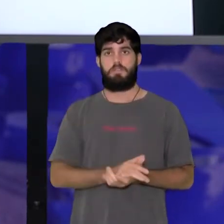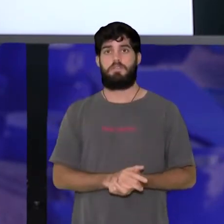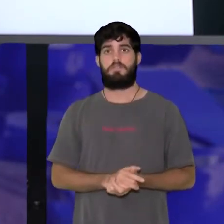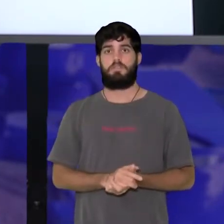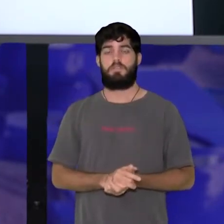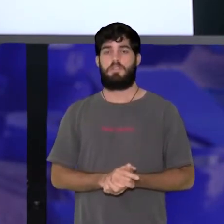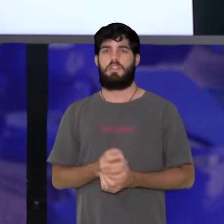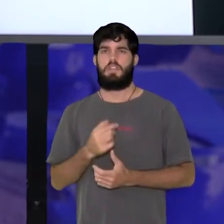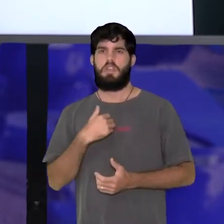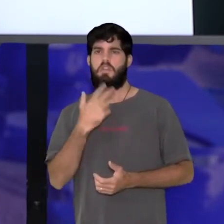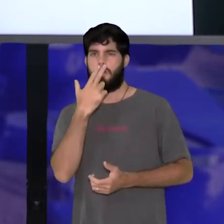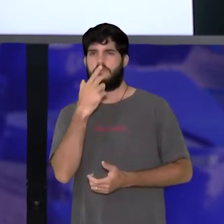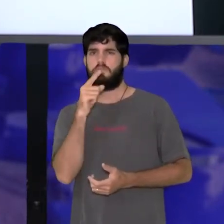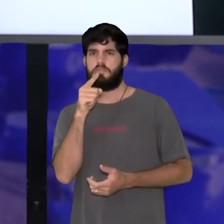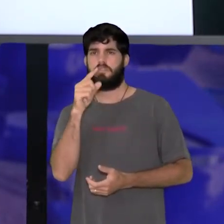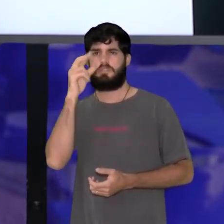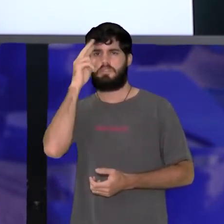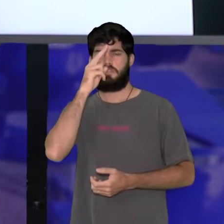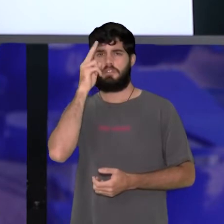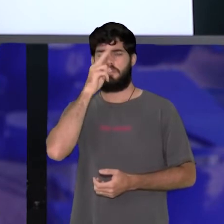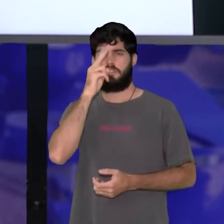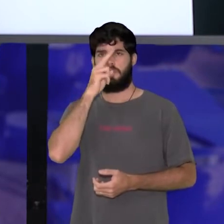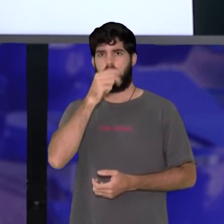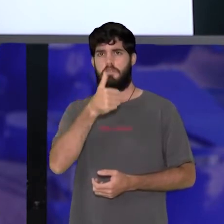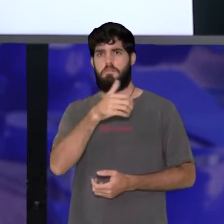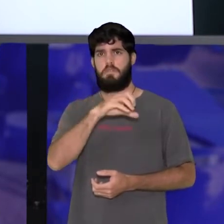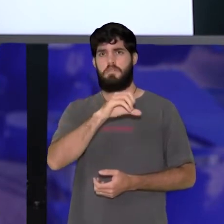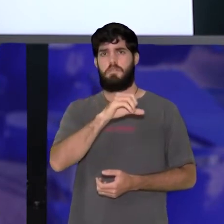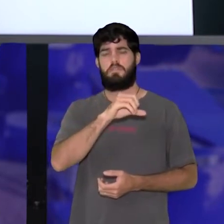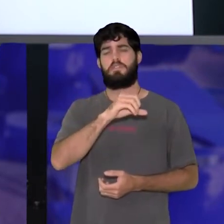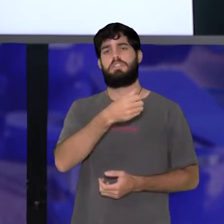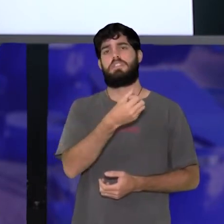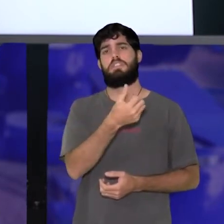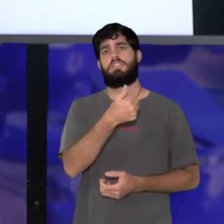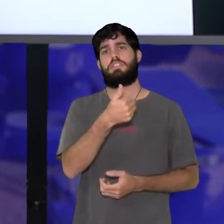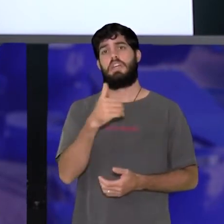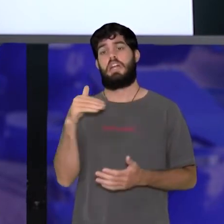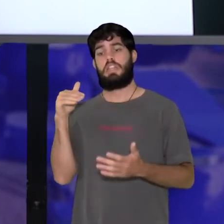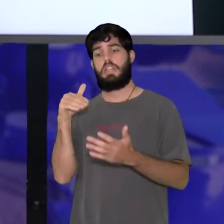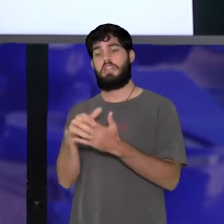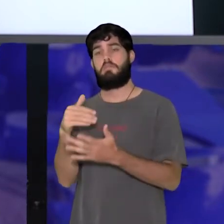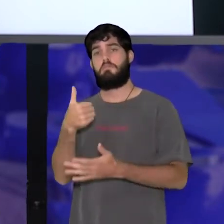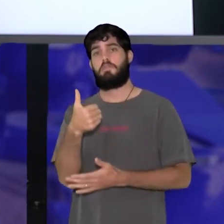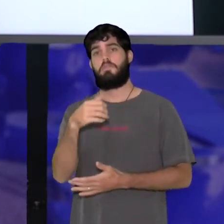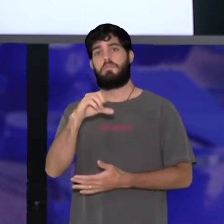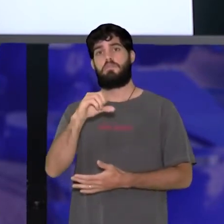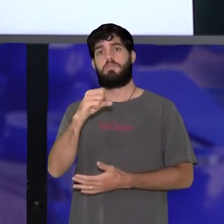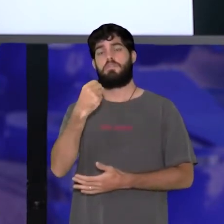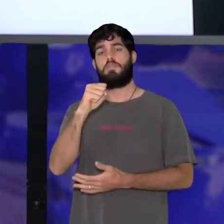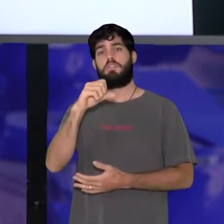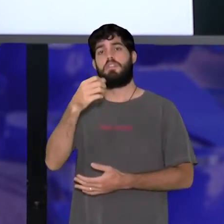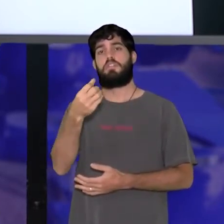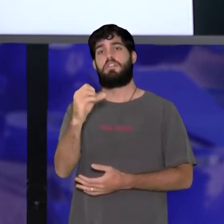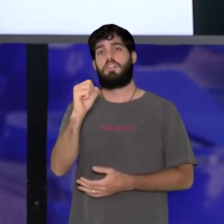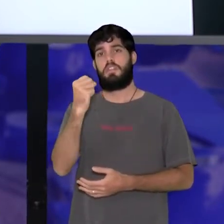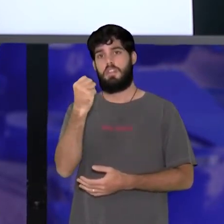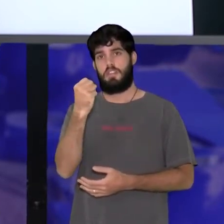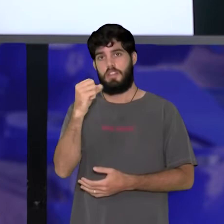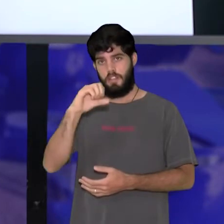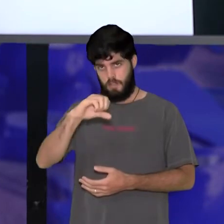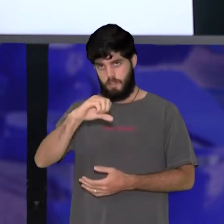Acho que vocês lembram que durante 1961 até 1989